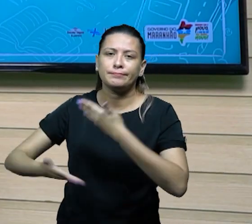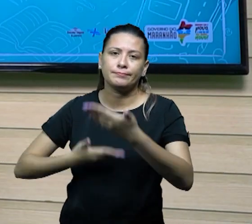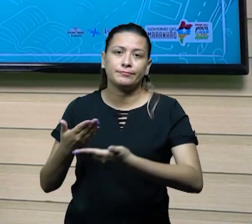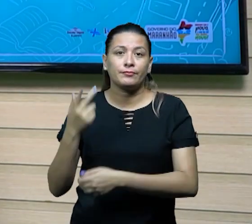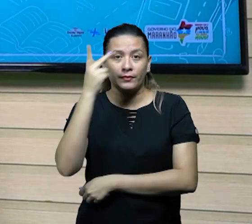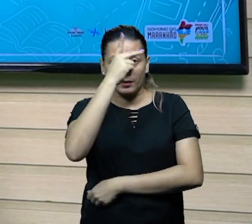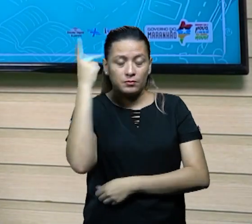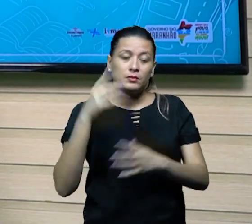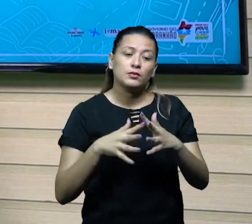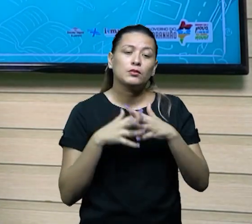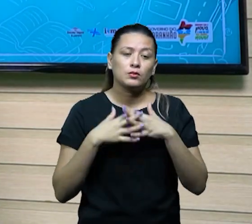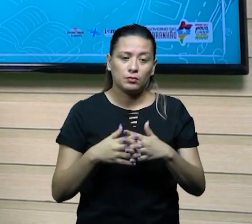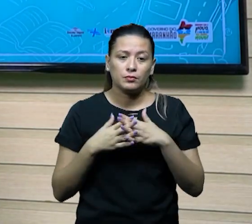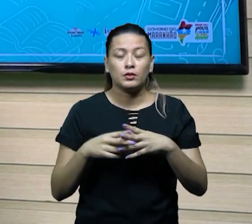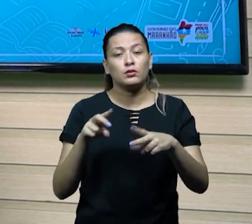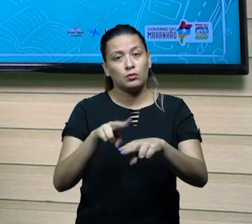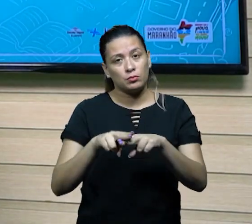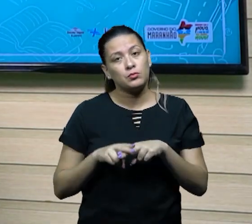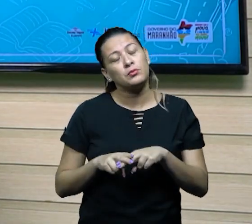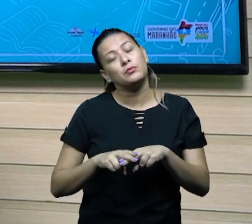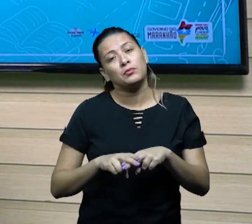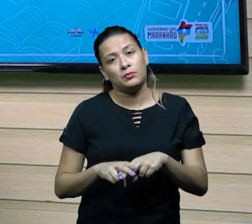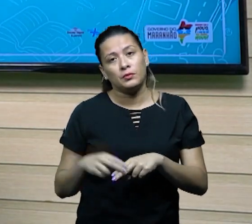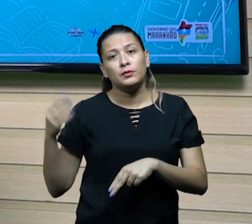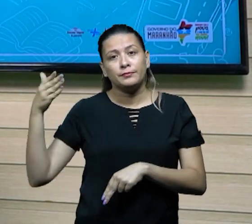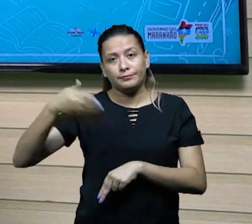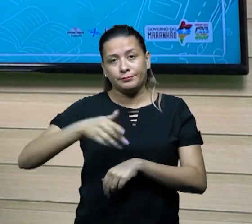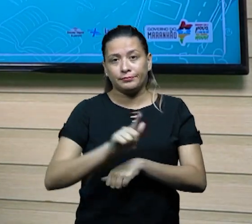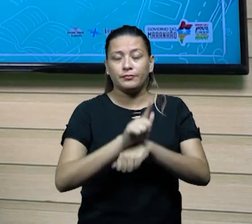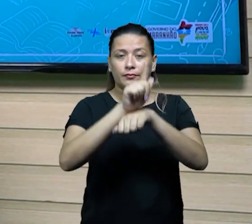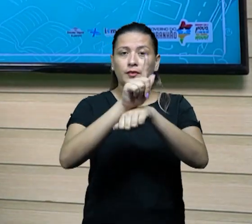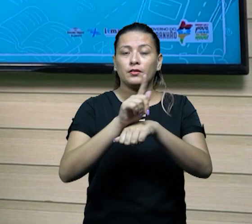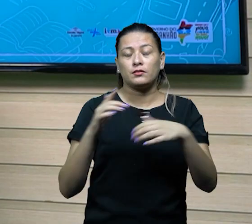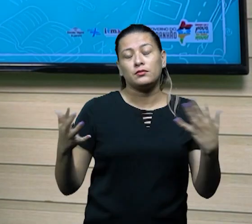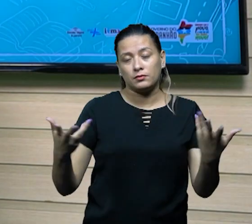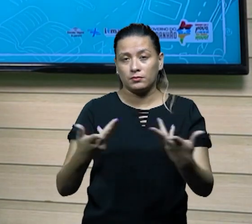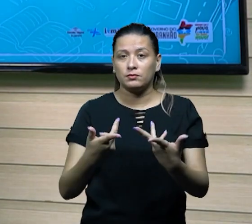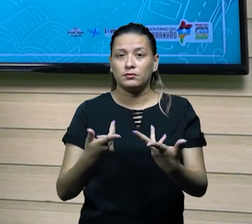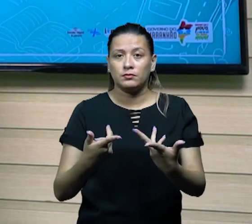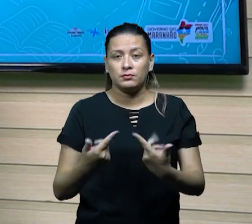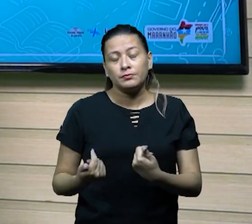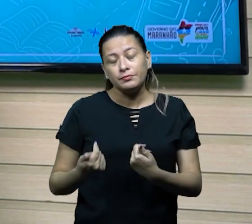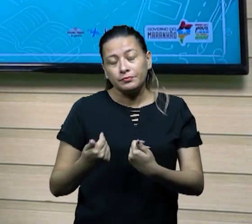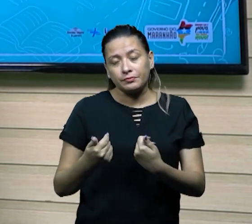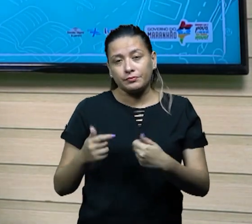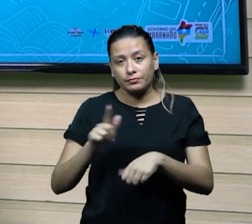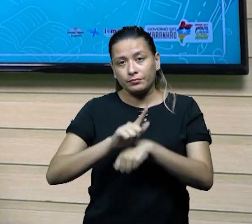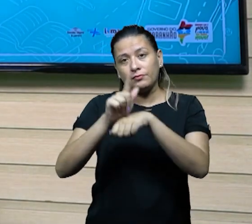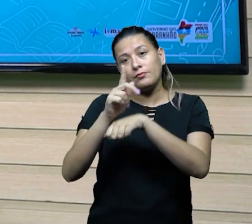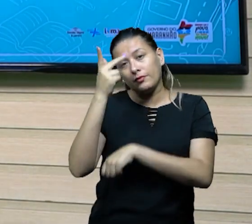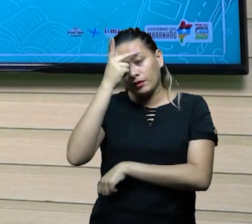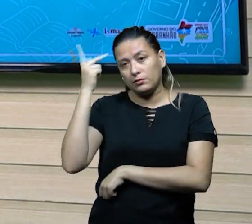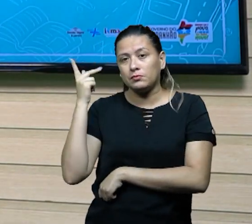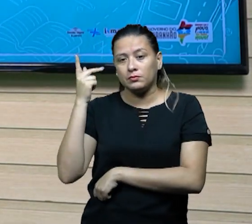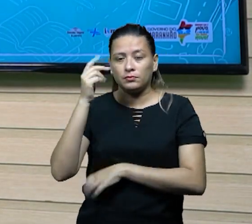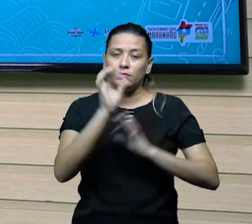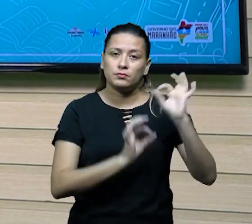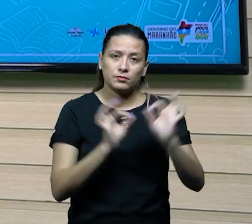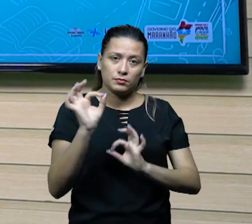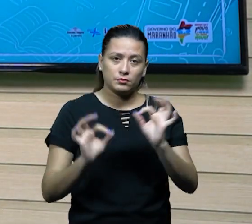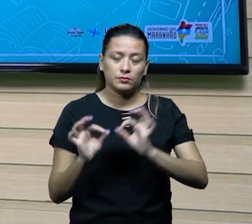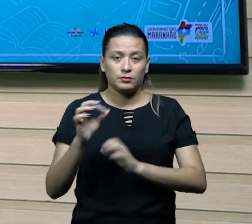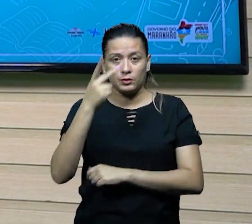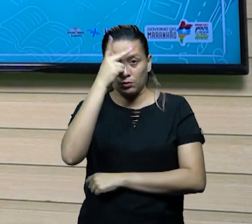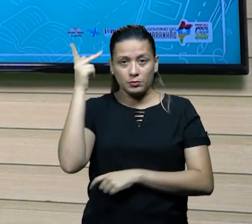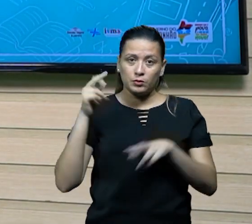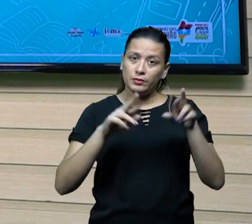pessoas elas são complexas. E aí que entra o gestor de RH para entender essa complexidade. E aí vem o slide anterior. As pessoas elas são diferentes.